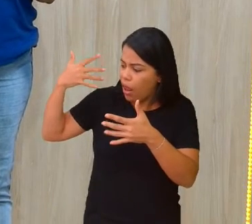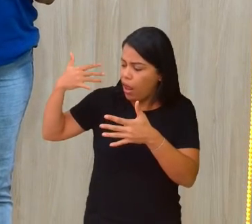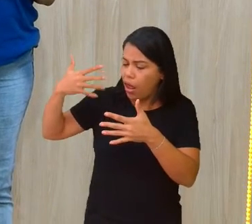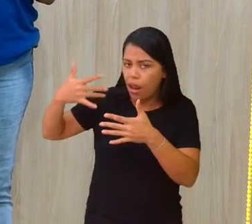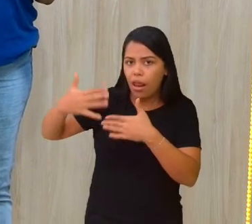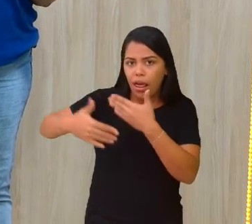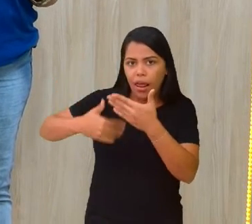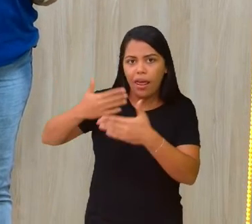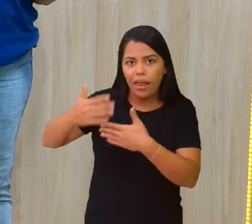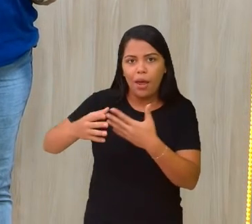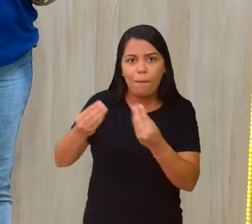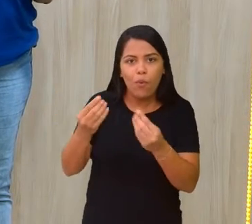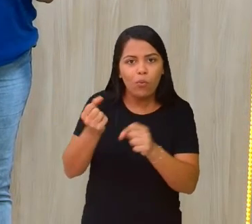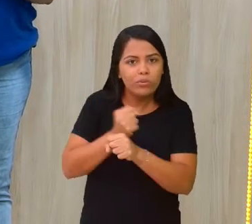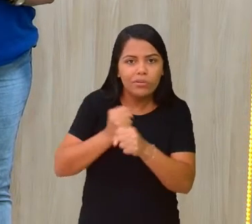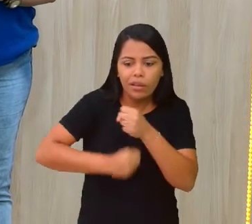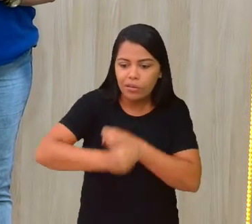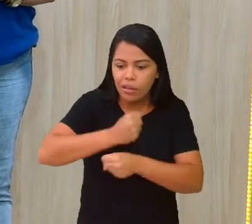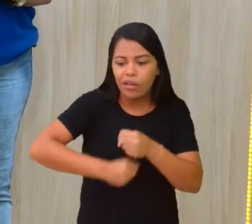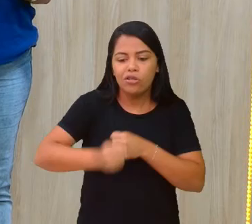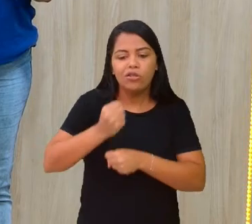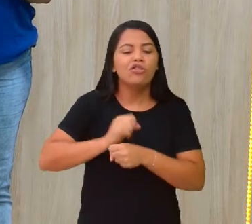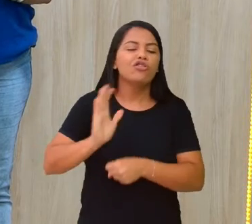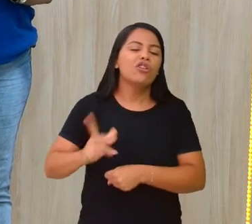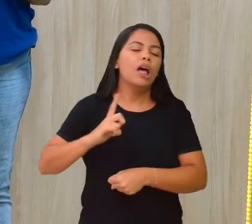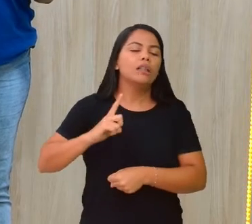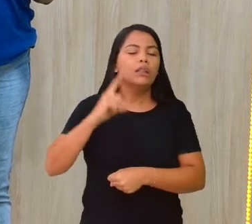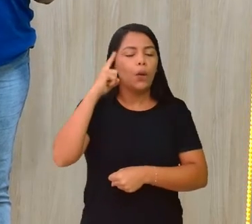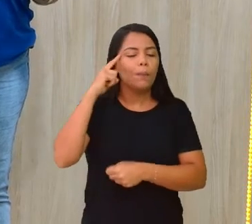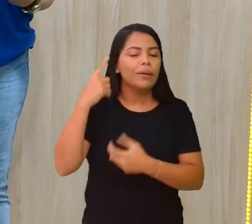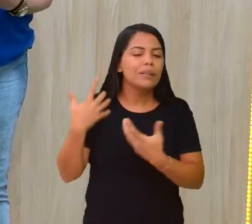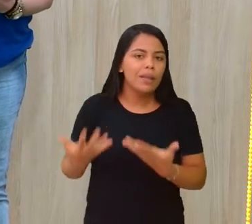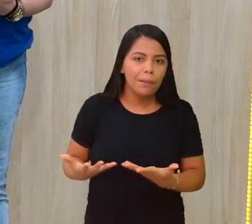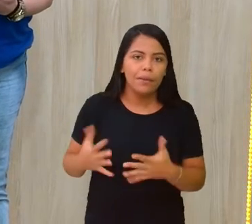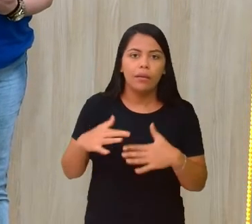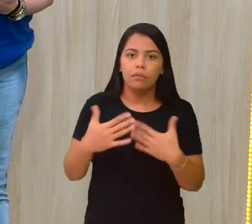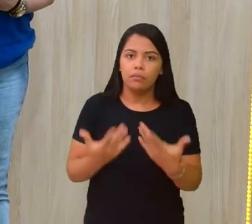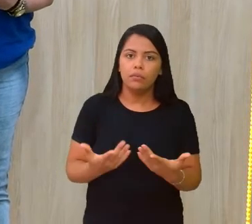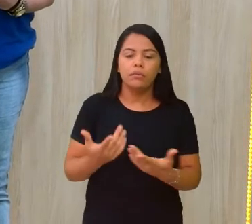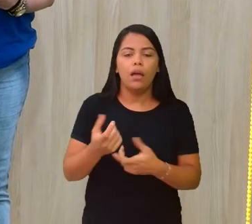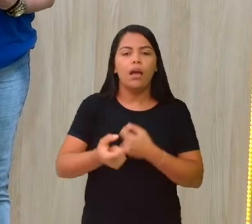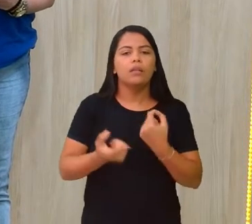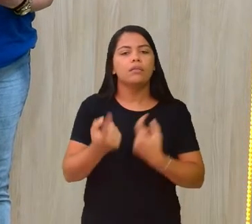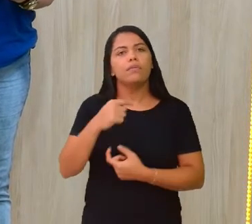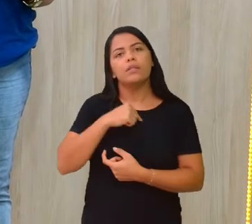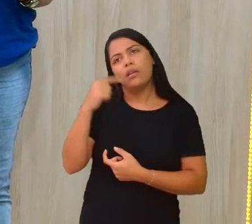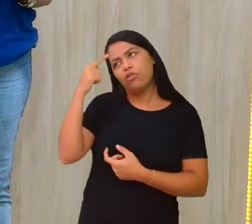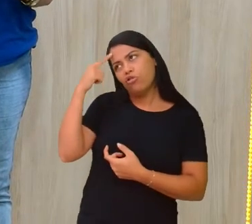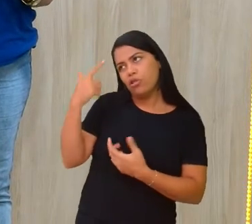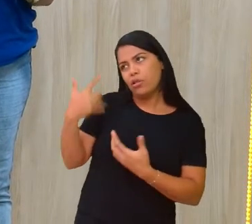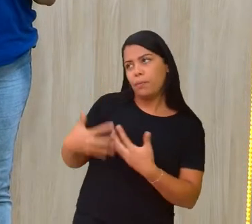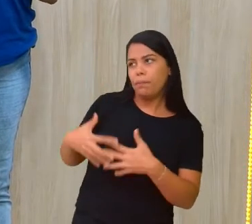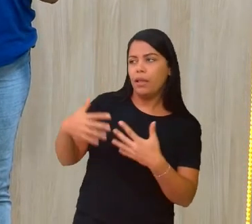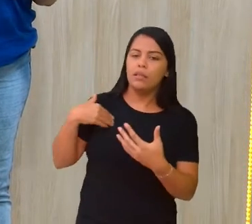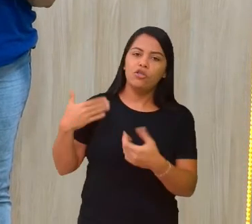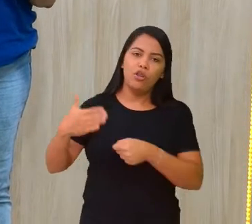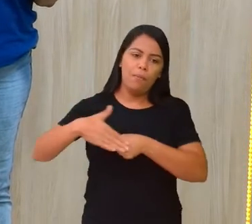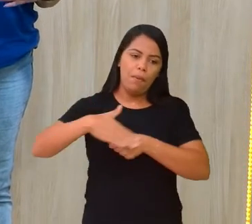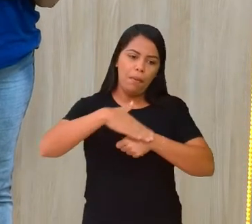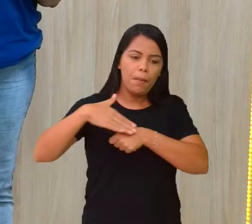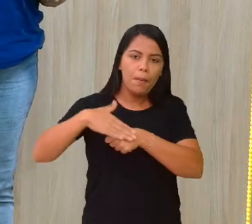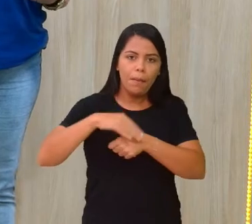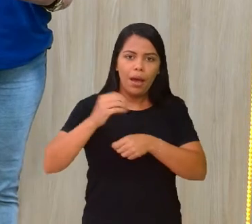né? E essas ações, porque muitas vezes o que a gente pensa, a gente coloca em ações na sociedade, não é isso? No nosso cotidiano, a gente